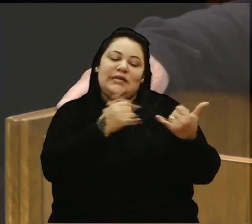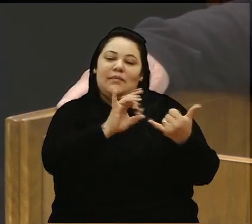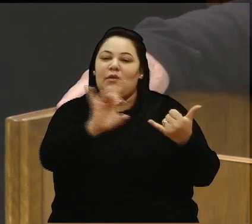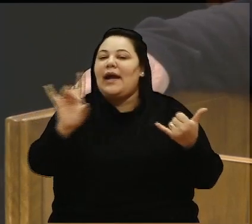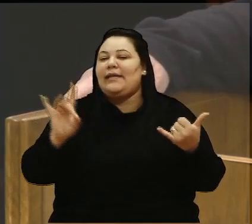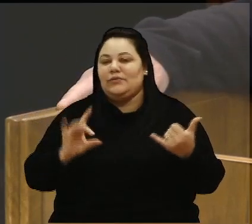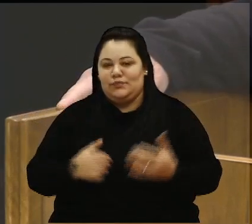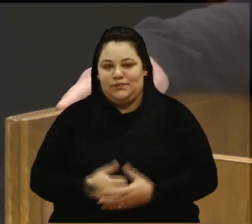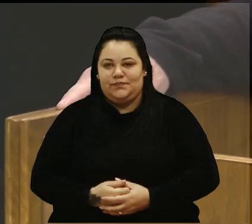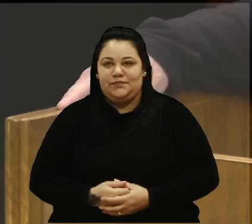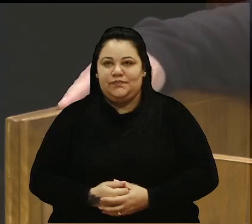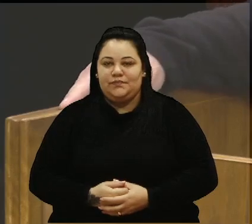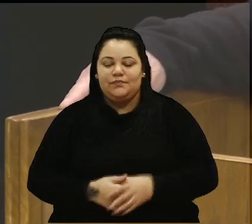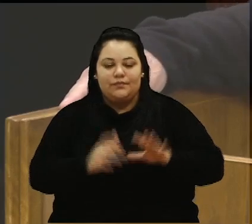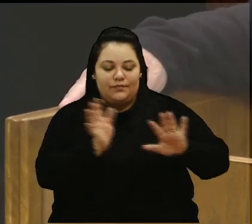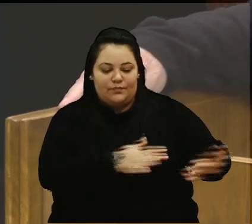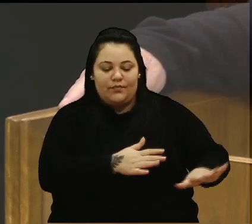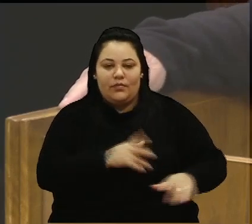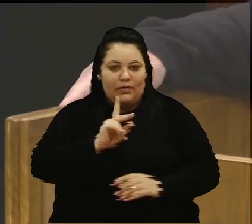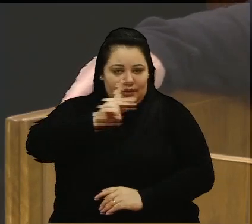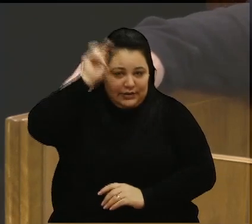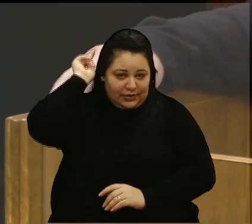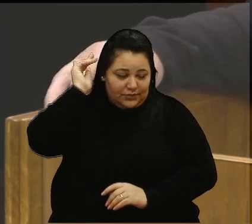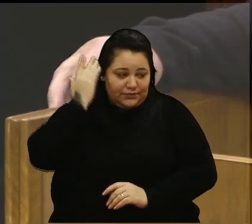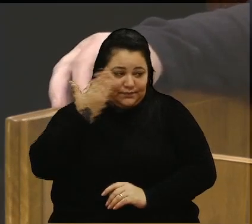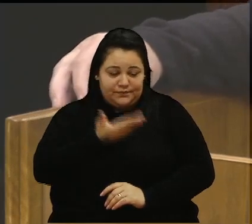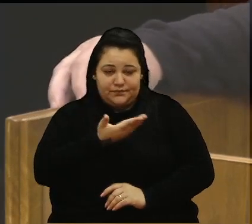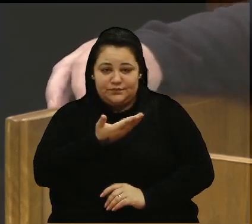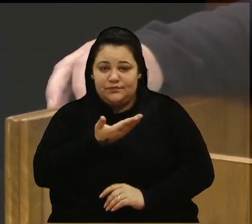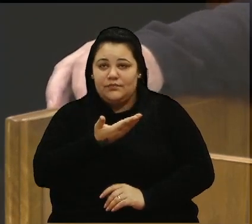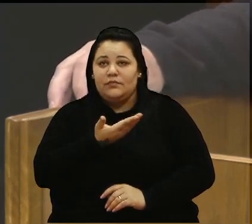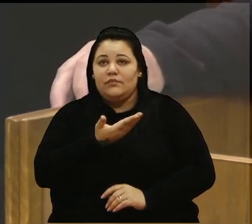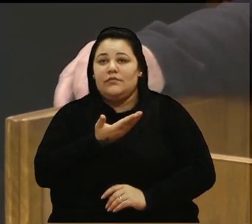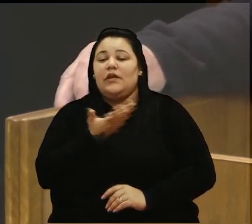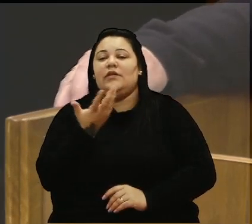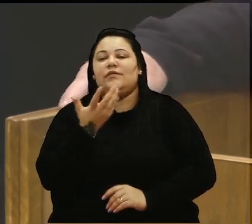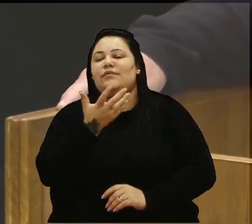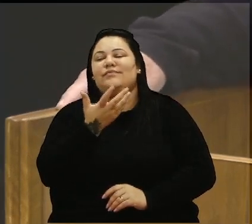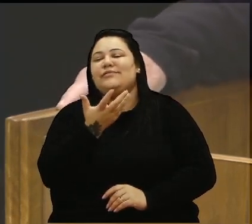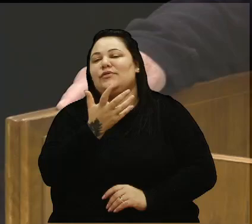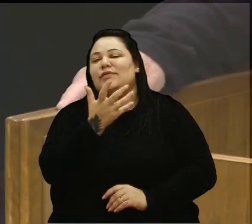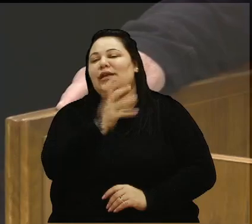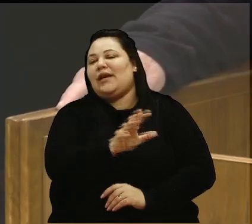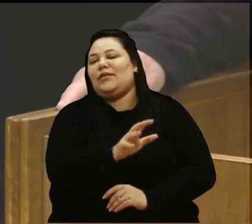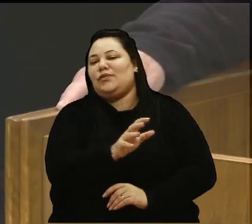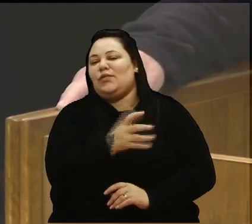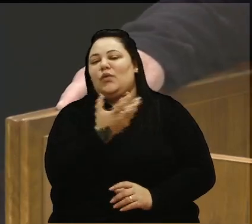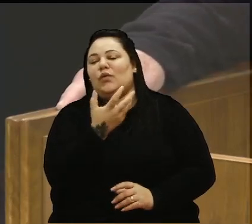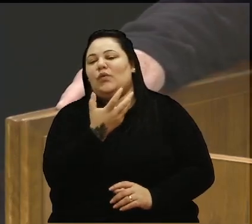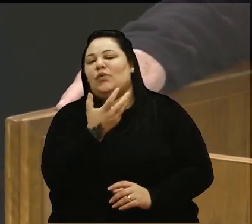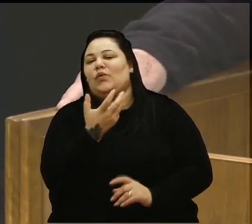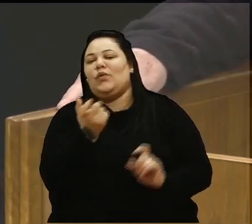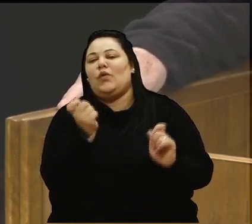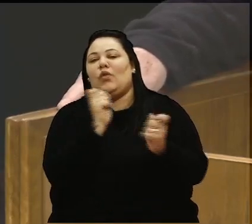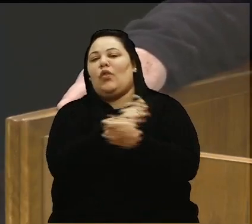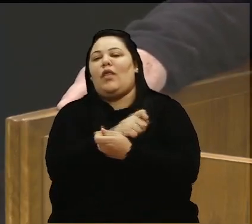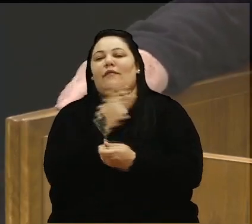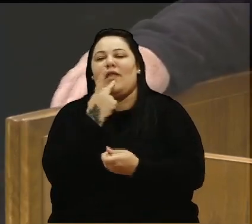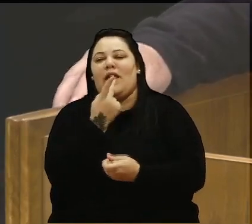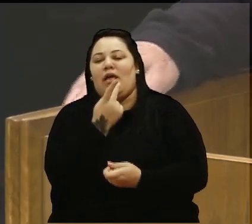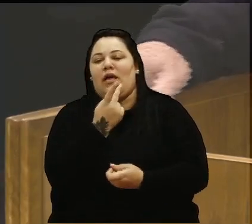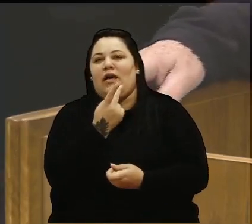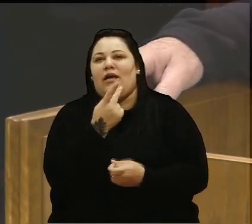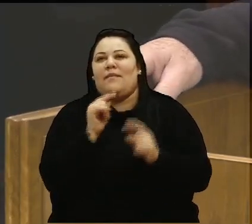Me permita, vereador Iago, sem querer contradizer a Vossa Excelência, mas eu gostaria de, me